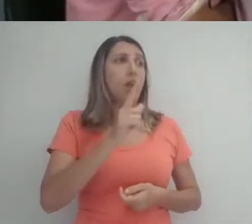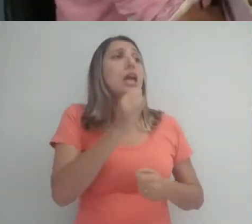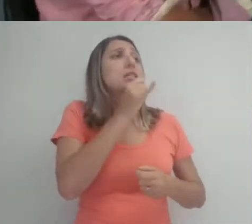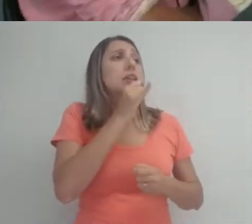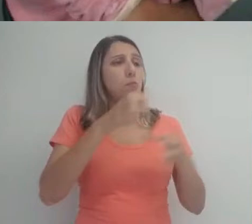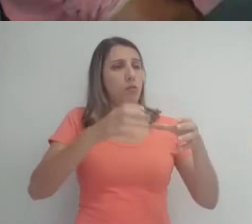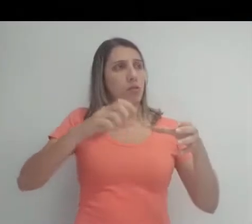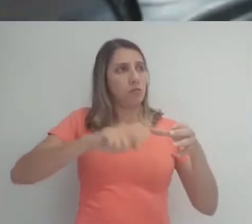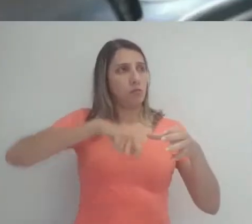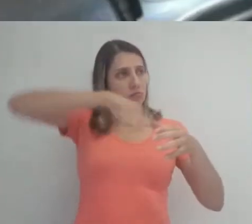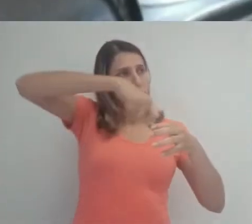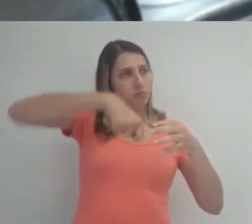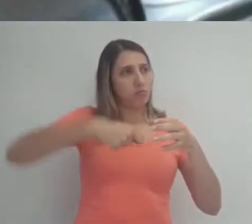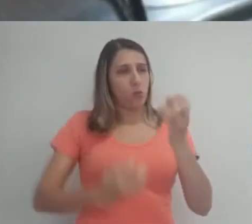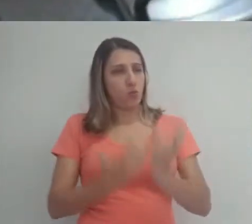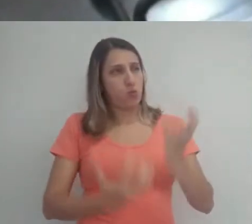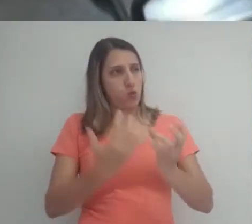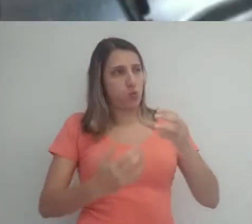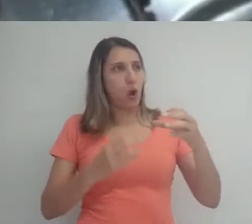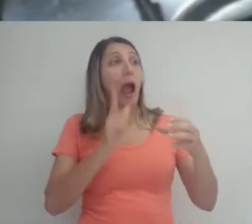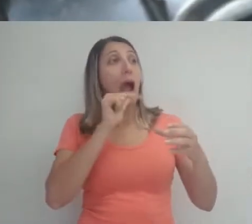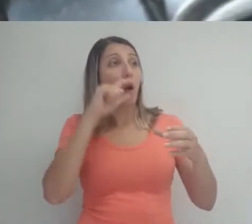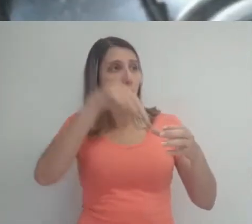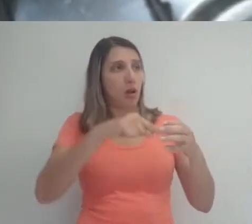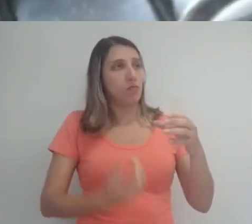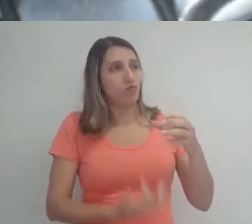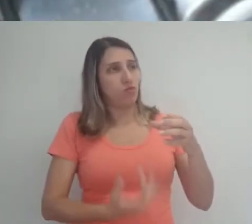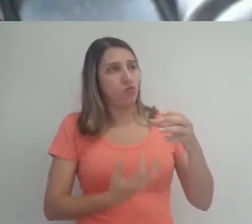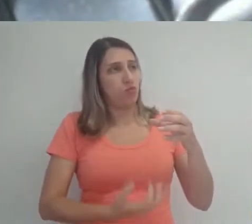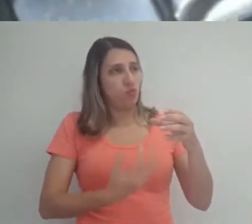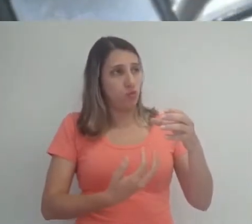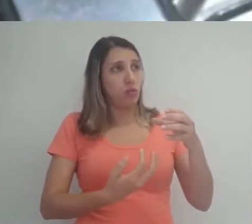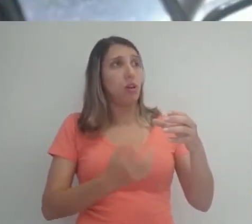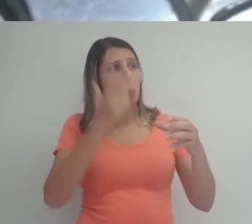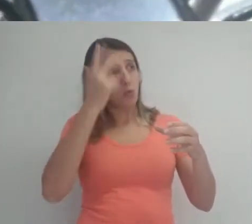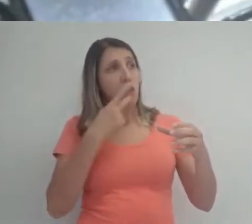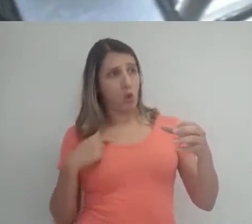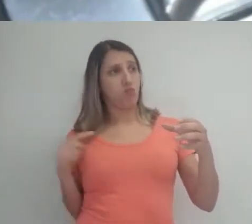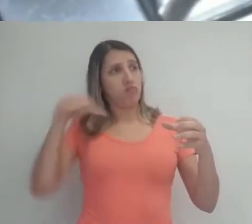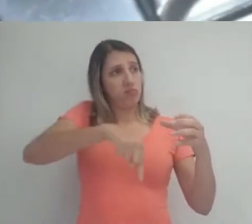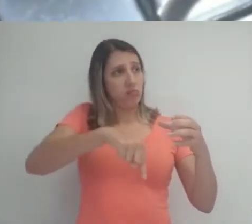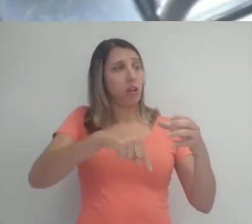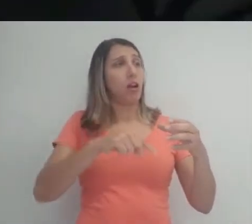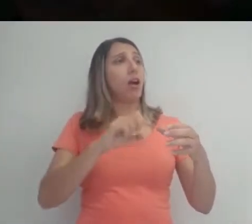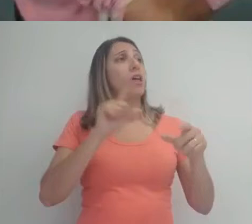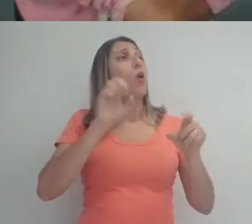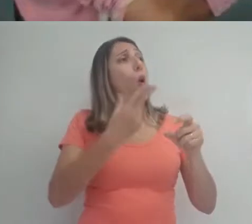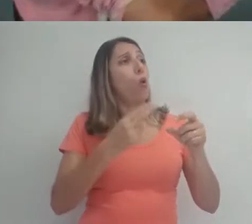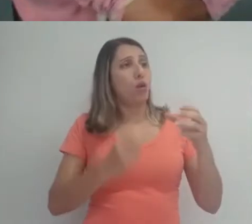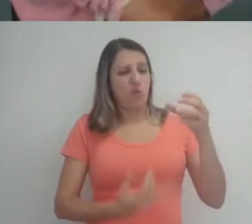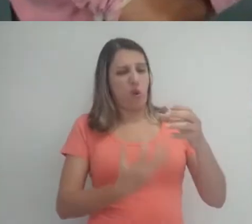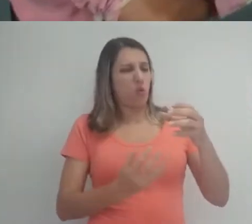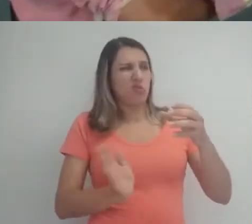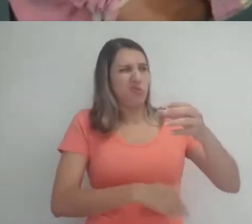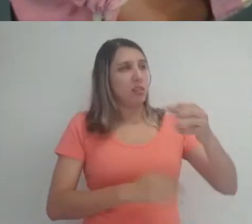verdade. Quando uma panela é aquecida, por exemplo, com água, dizem que eu estive lá. O mesmo ocorre